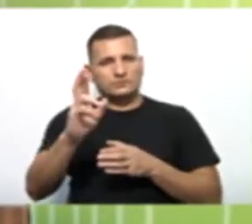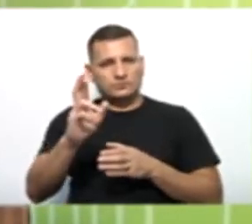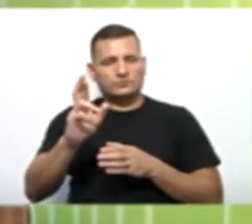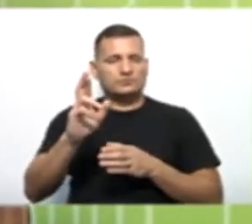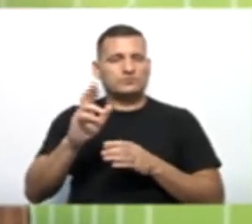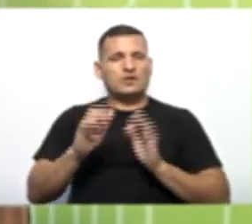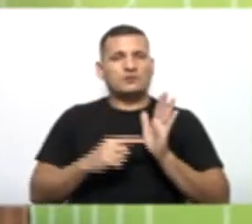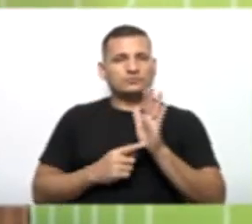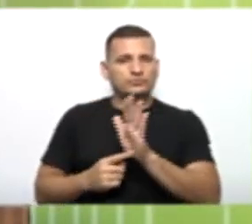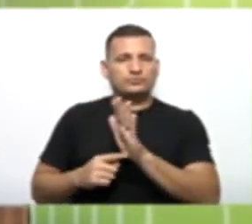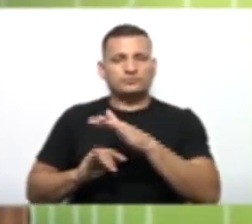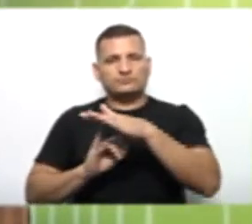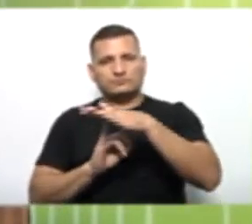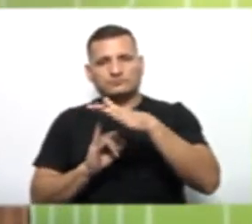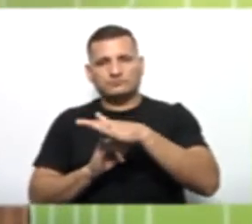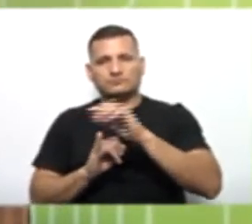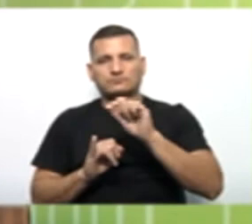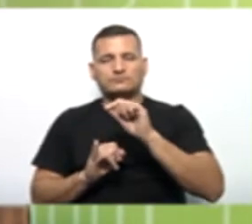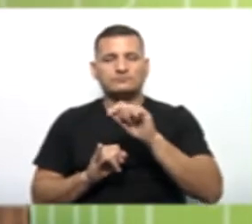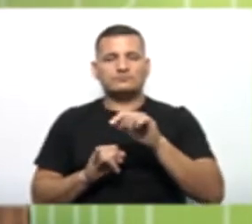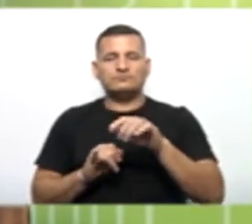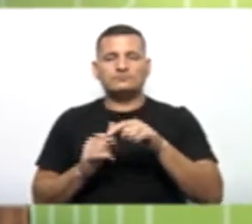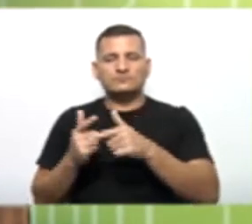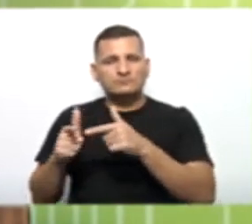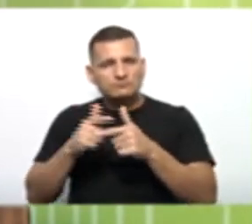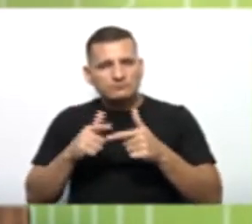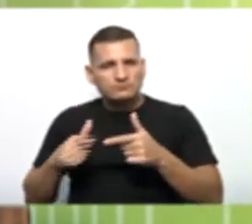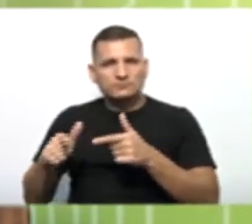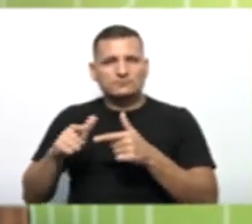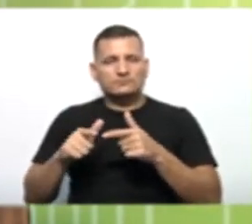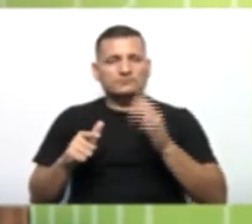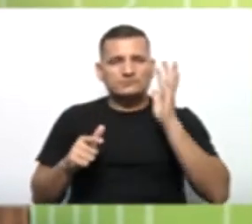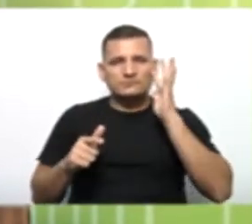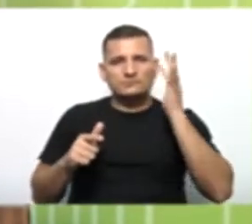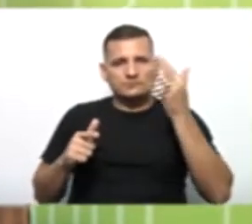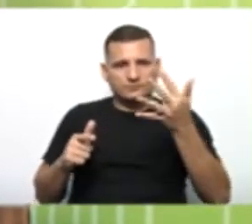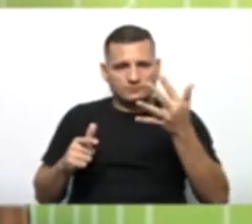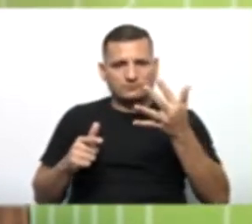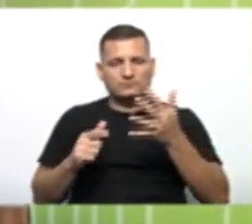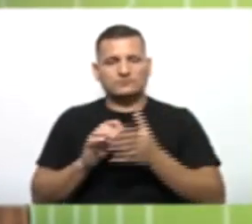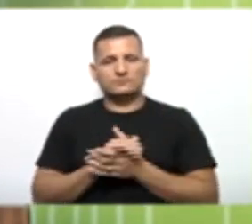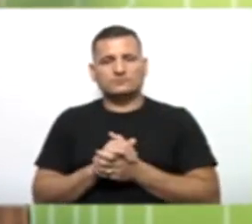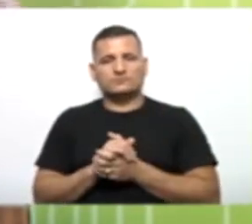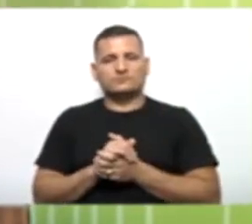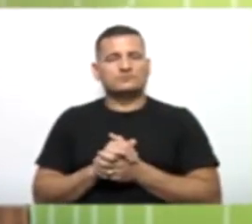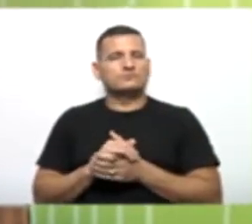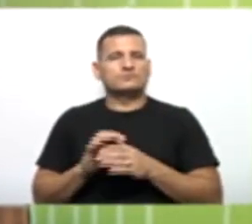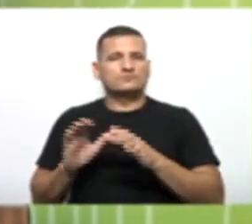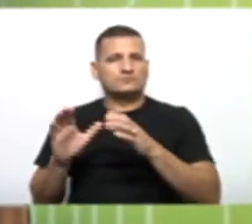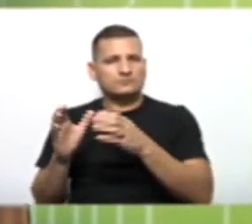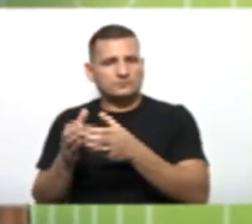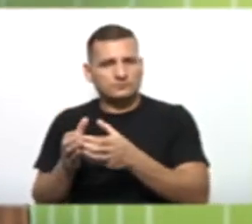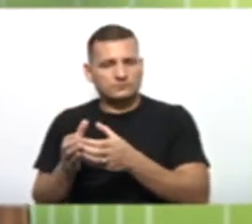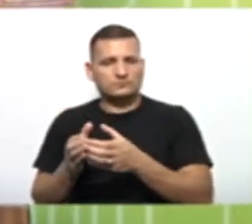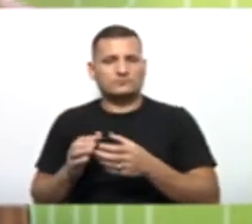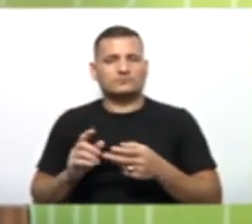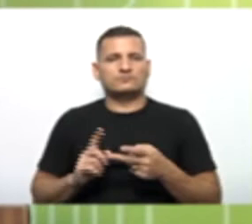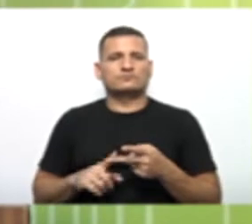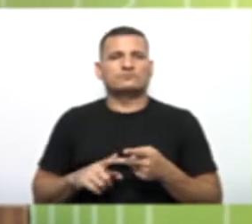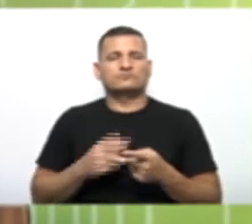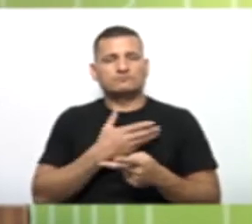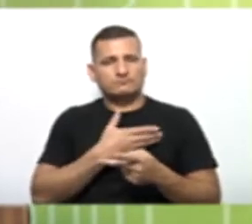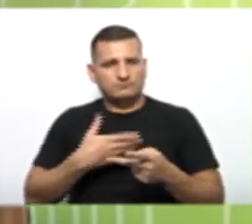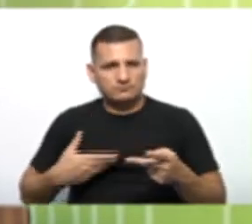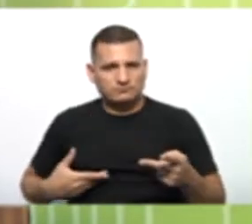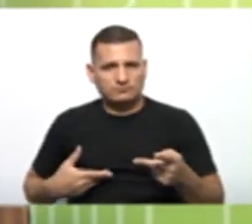instituição de buscar soluções para os problemas que surgem é do âmbito corporativo no âmbito